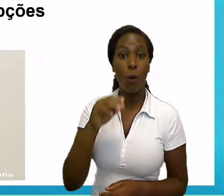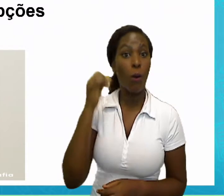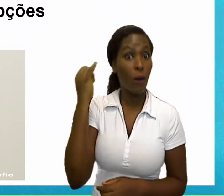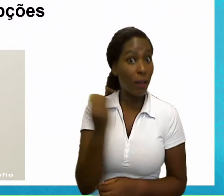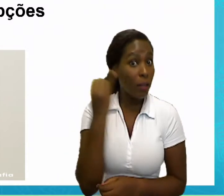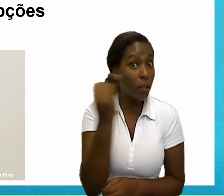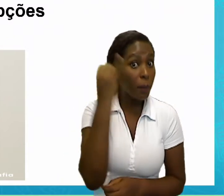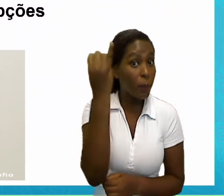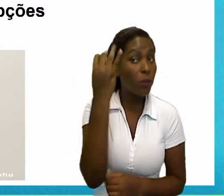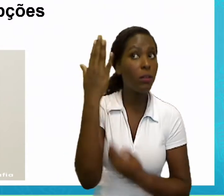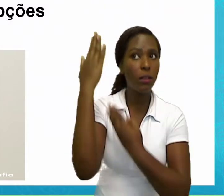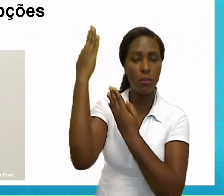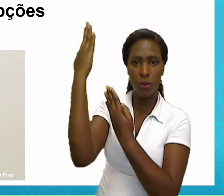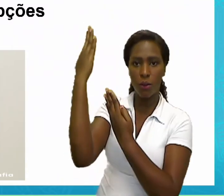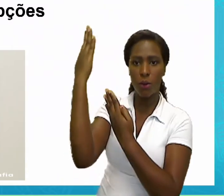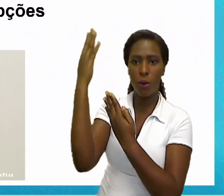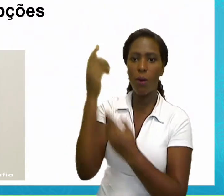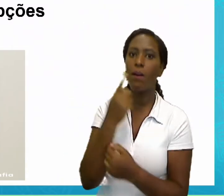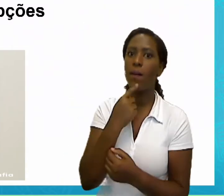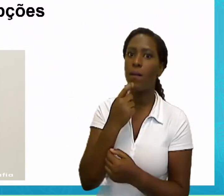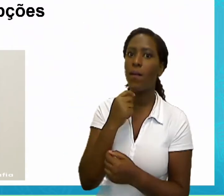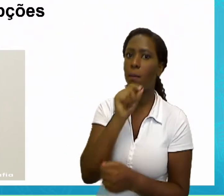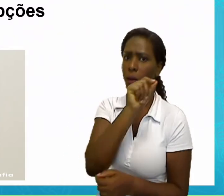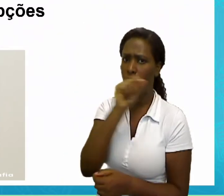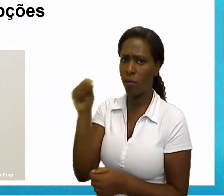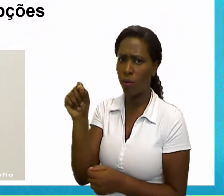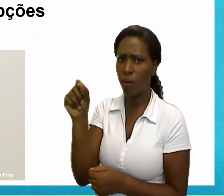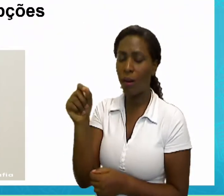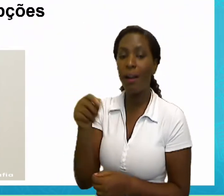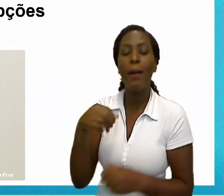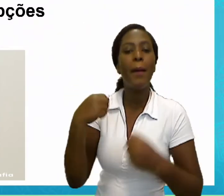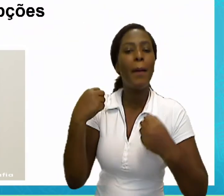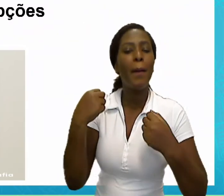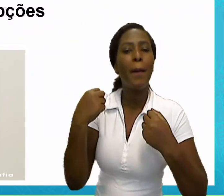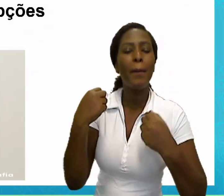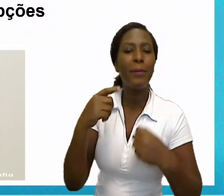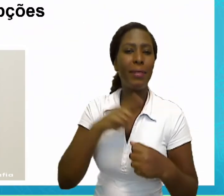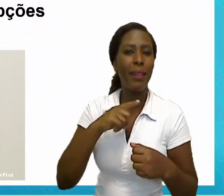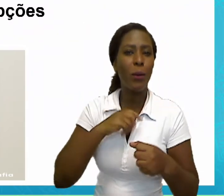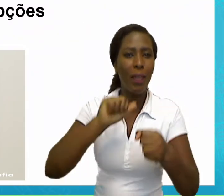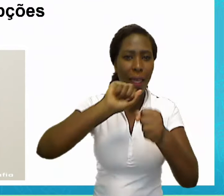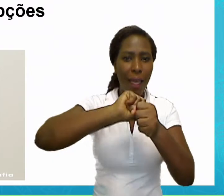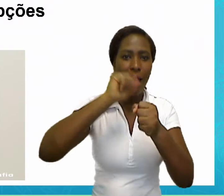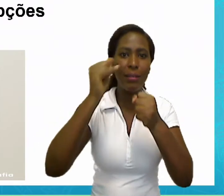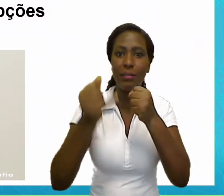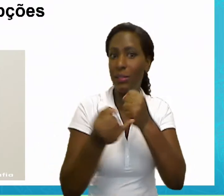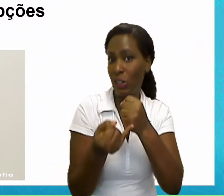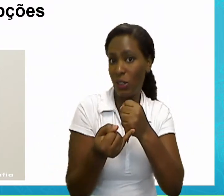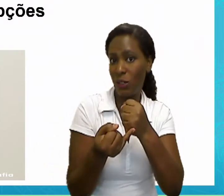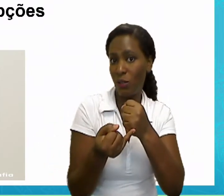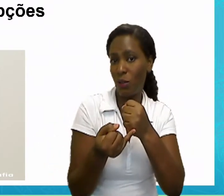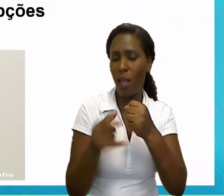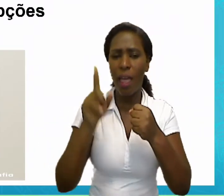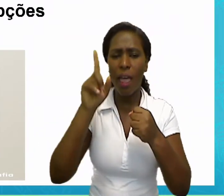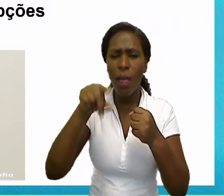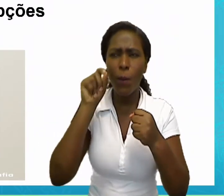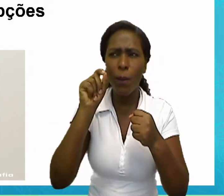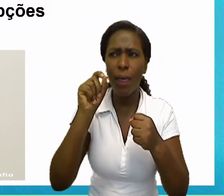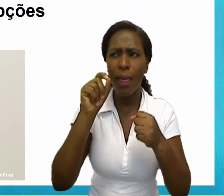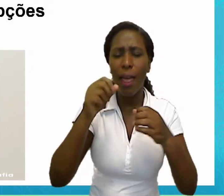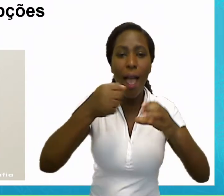Na descrição, eu tenho a presença dos adjetivos, das características. Ou seja, eles